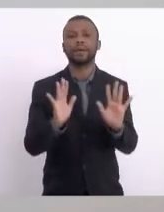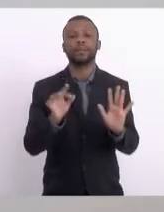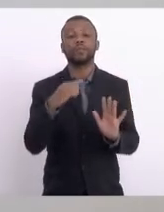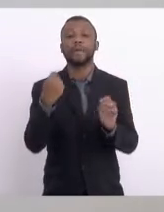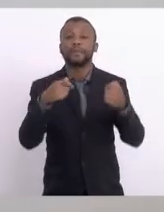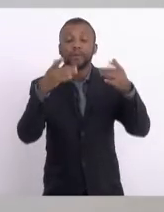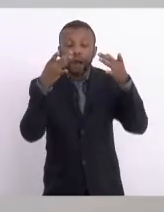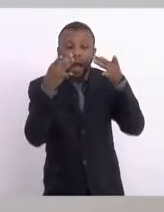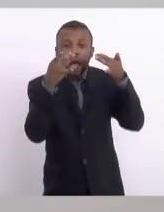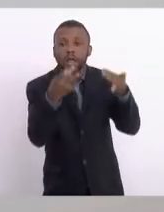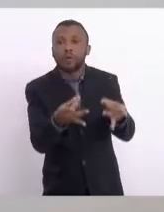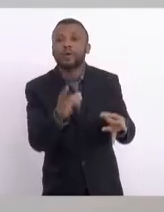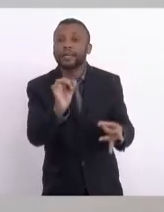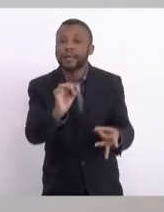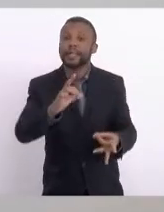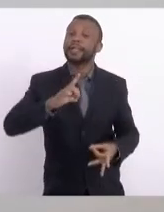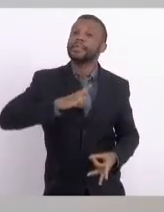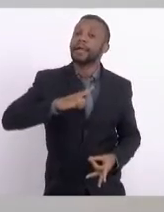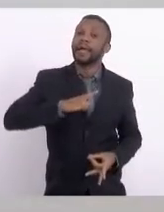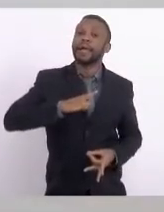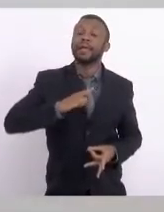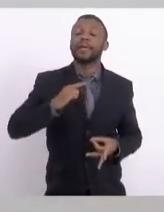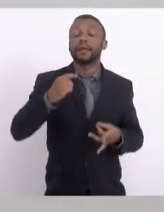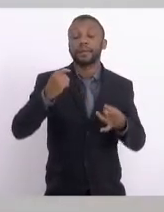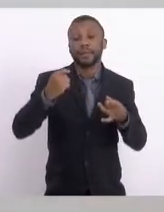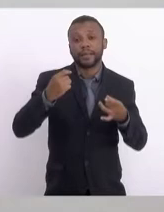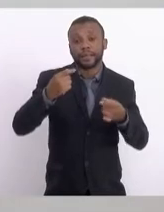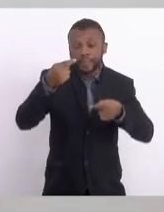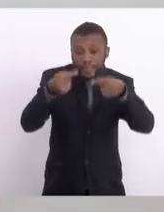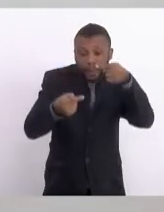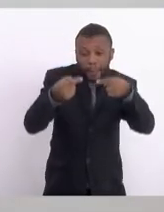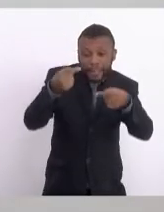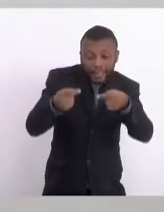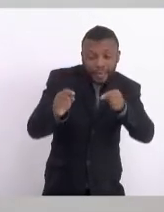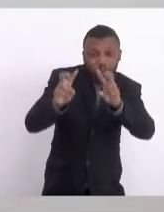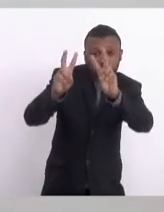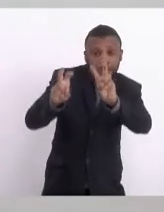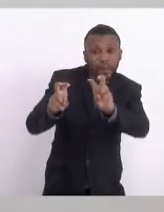Há que existir. O que significa, de fato,